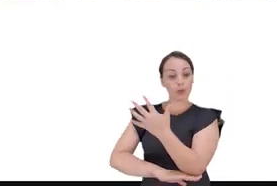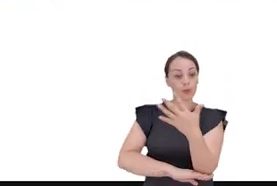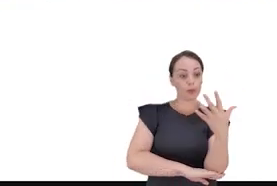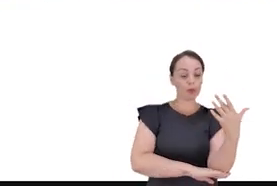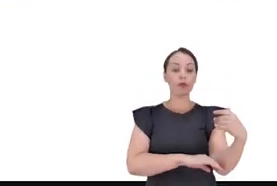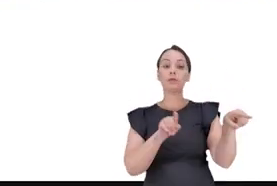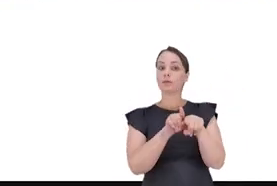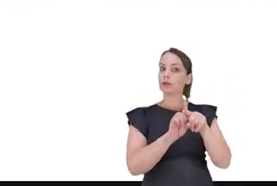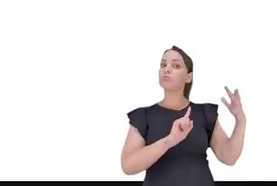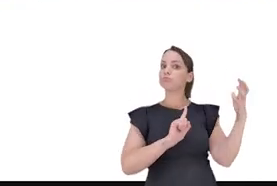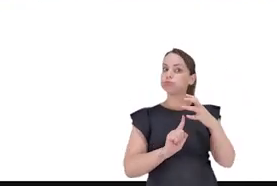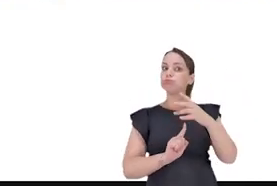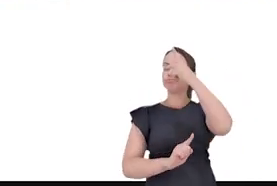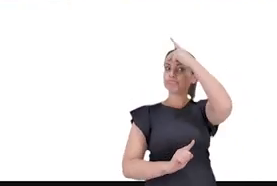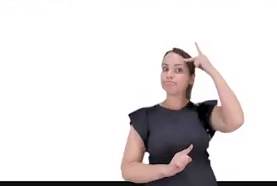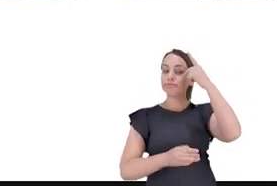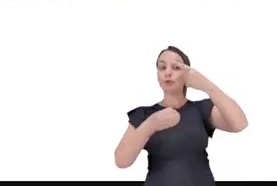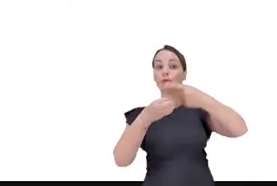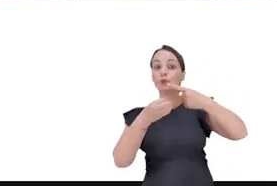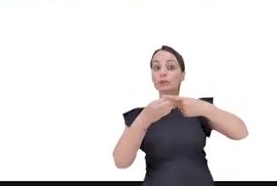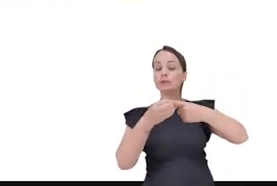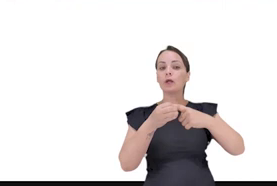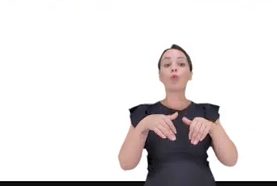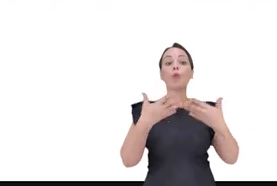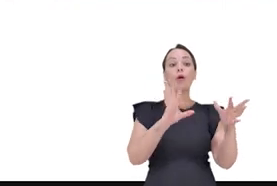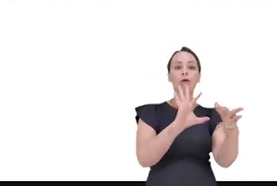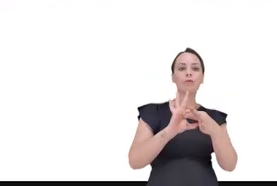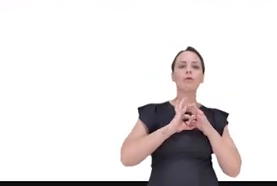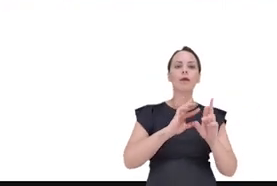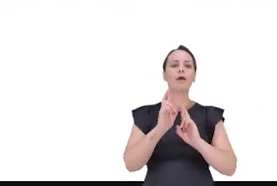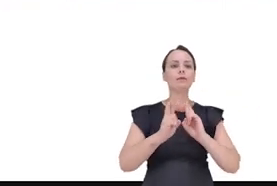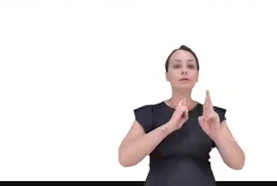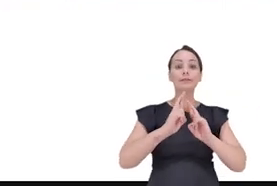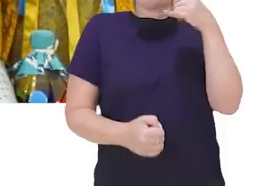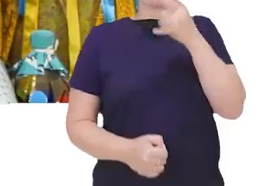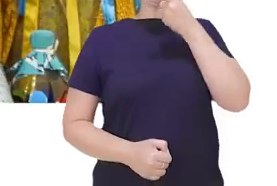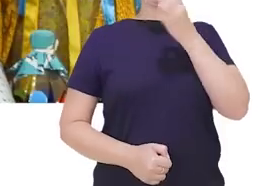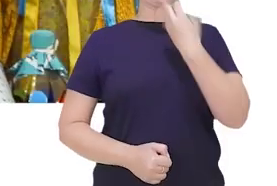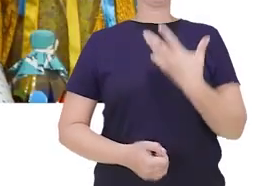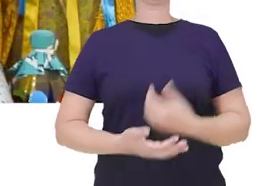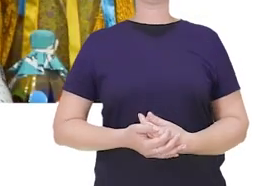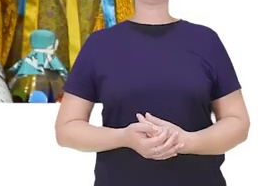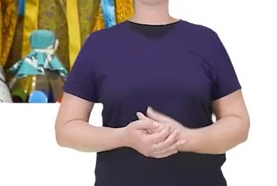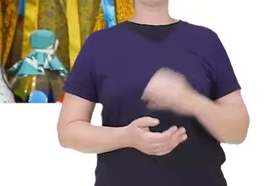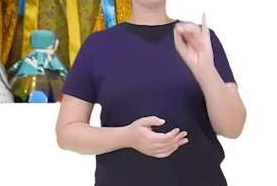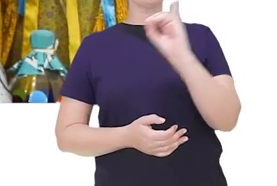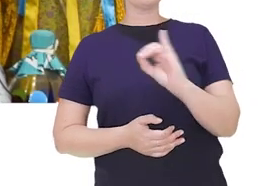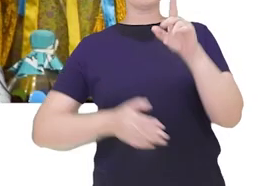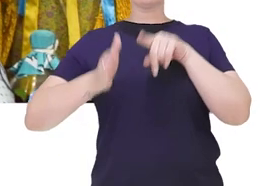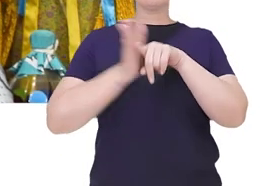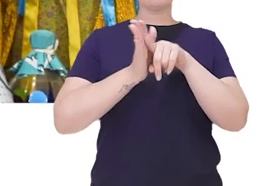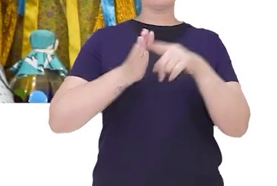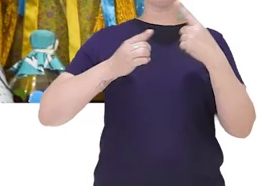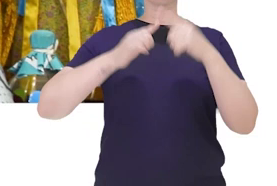vivem nas cidades próximas à floresta, e qual é a relação entre todos esses elementos. Oi, cientista, por que o